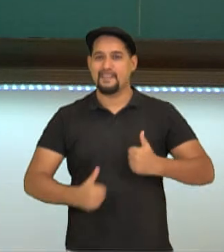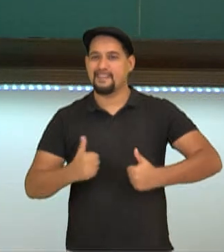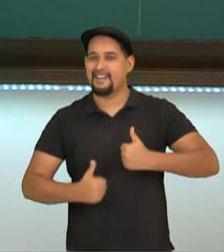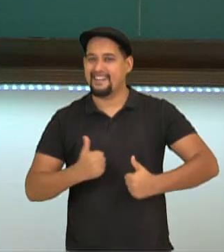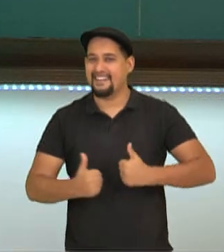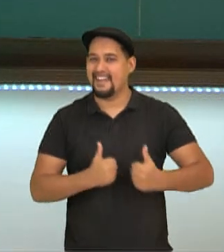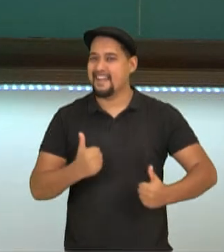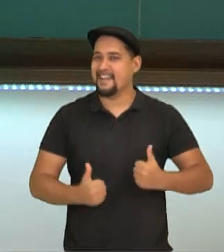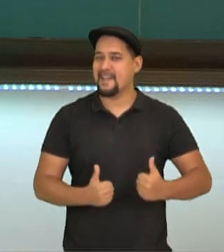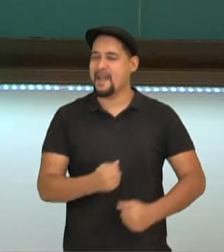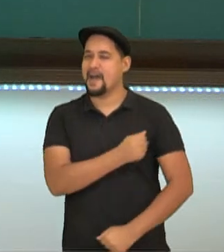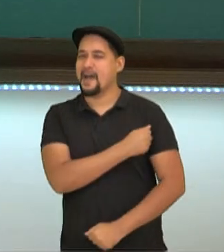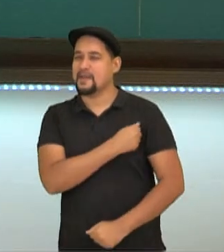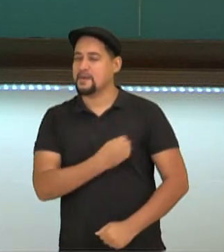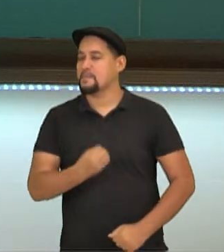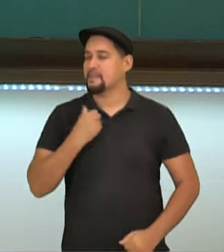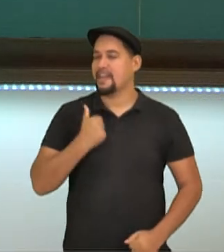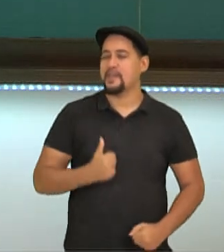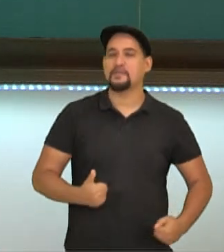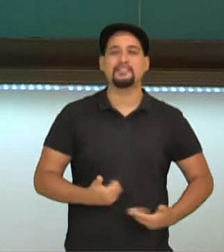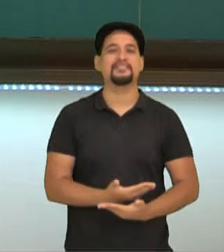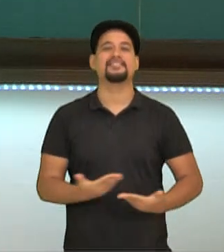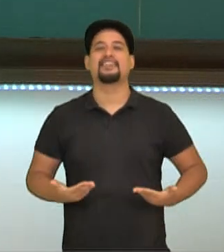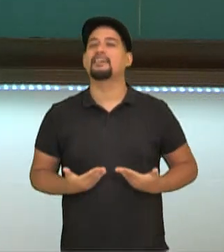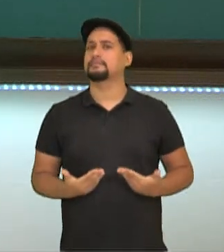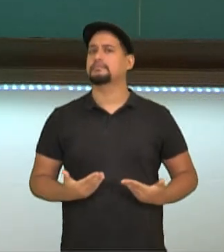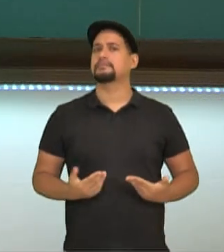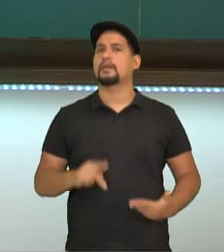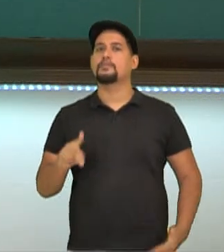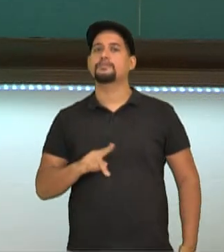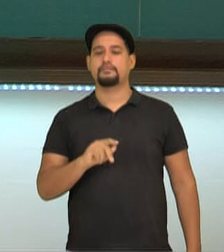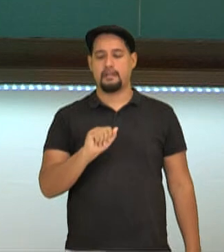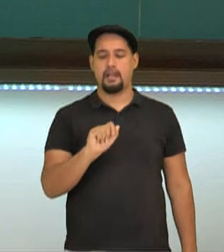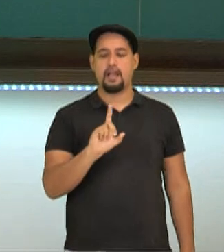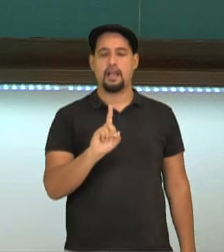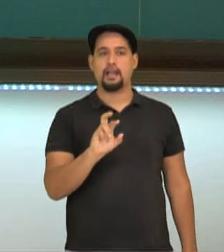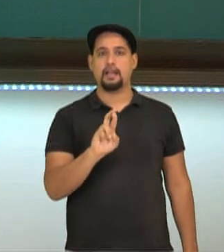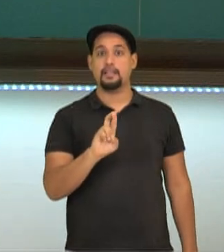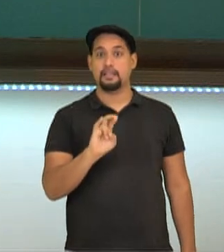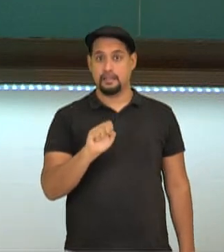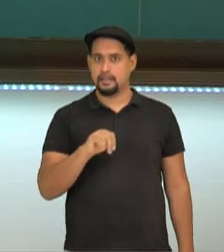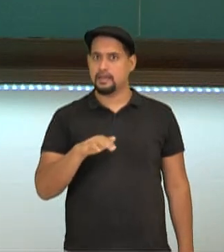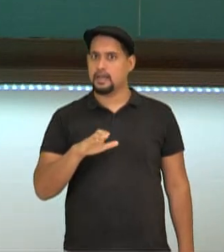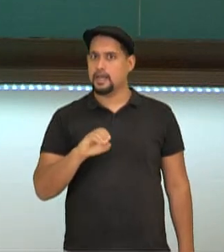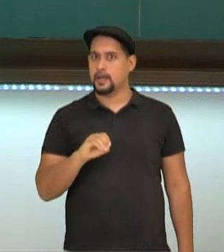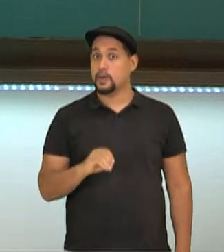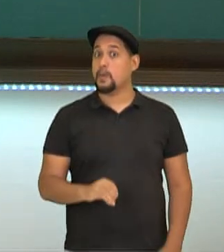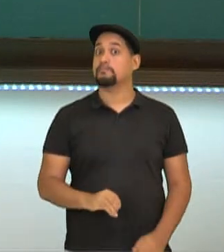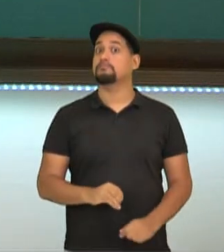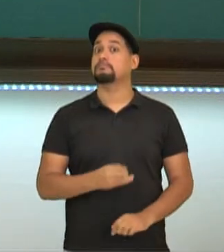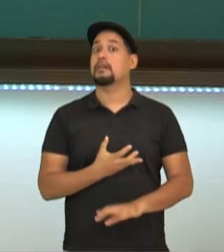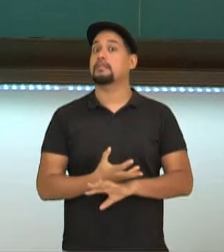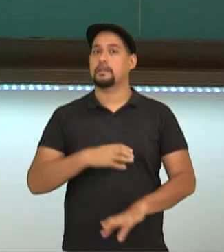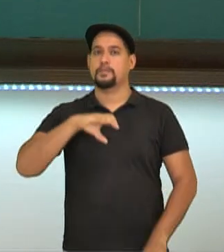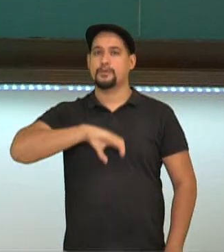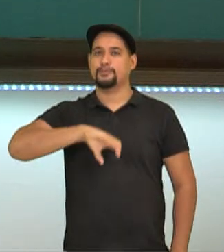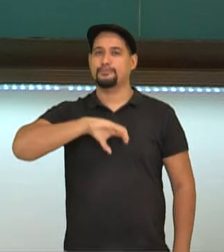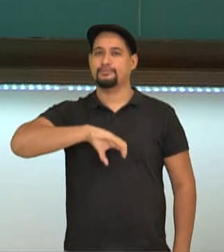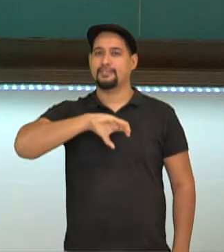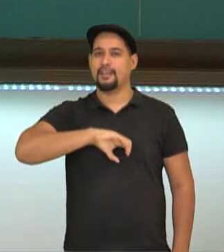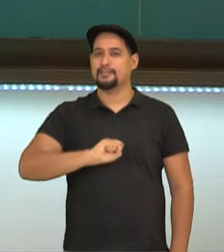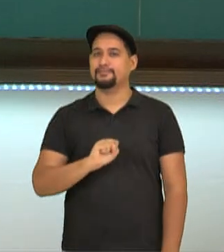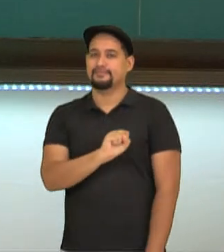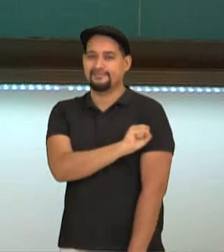meu querido? Tudo bem, minha querida? Professor Adriano, língua portuguesa,